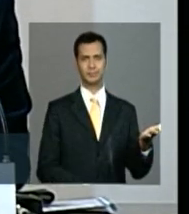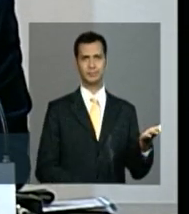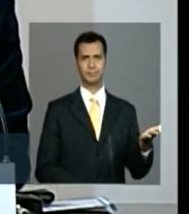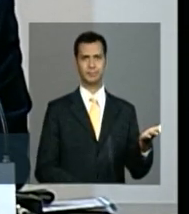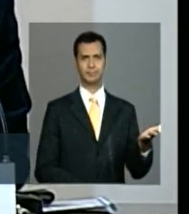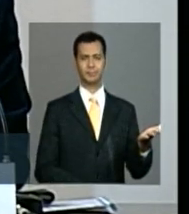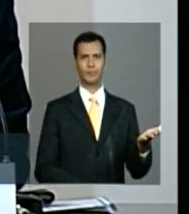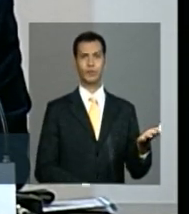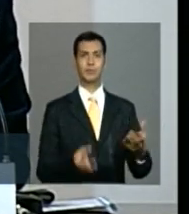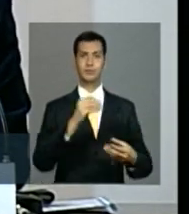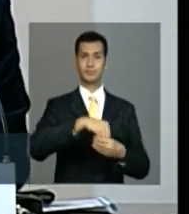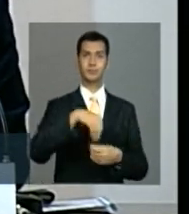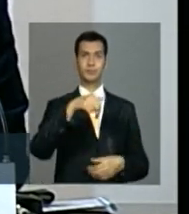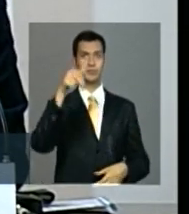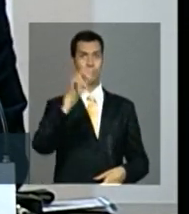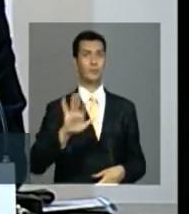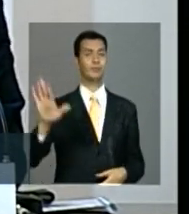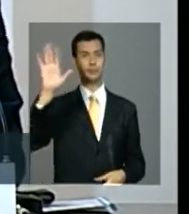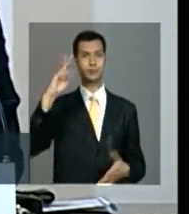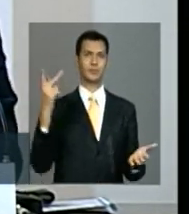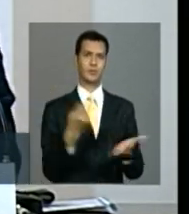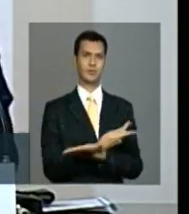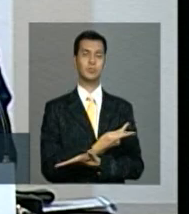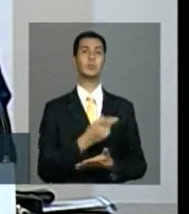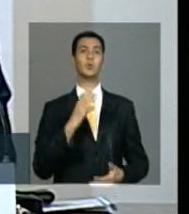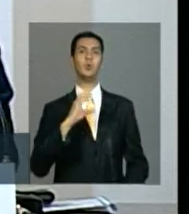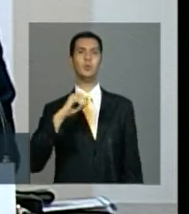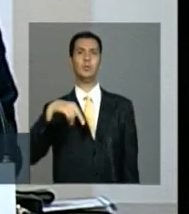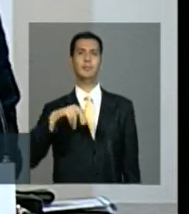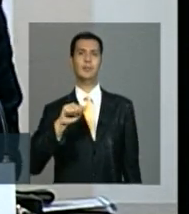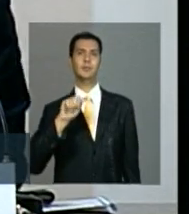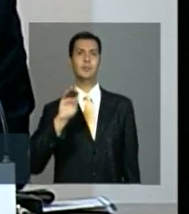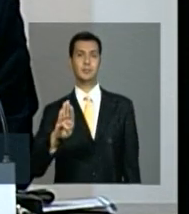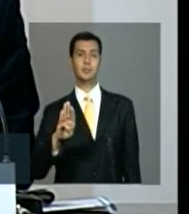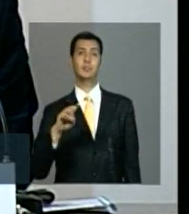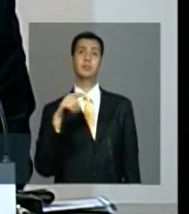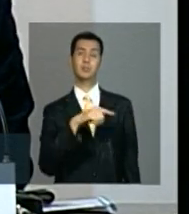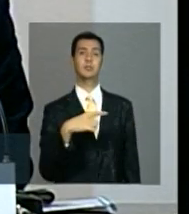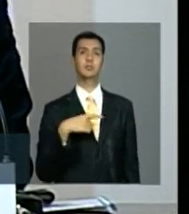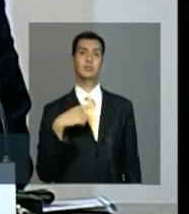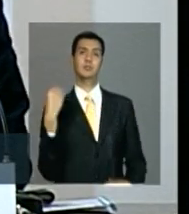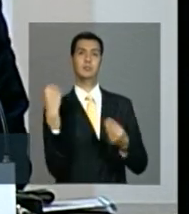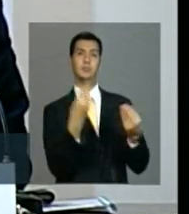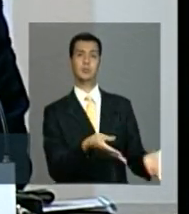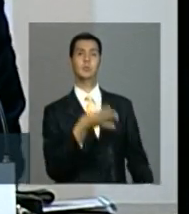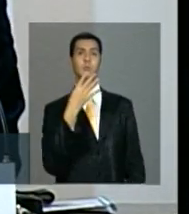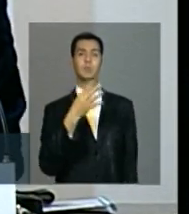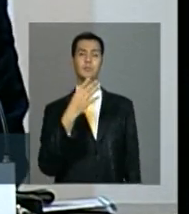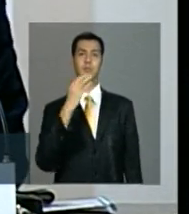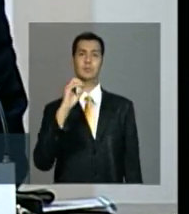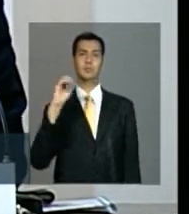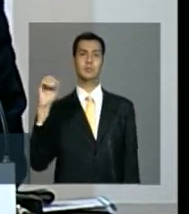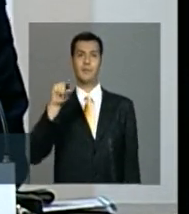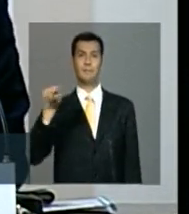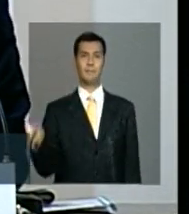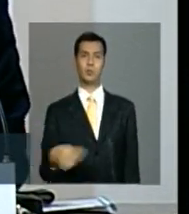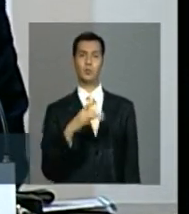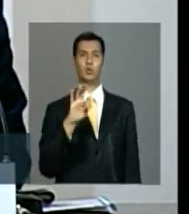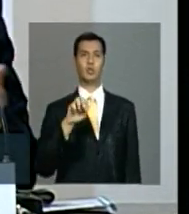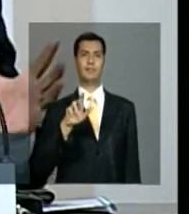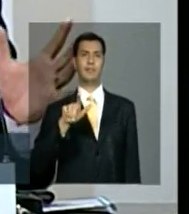no interior do nordeste e a Conab está disponibilizando 400.000 toneladas de